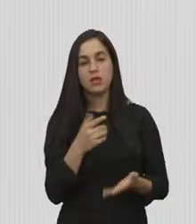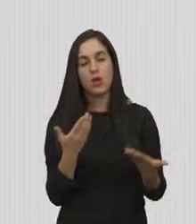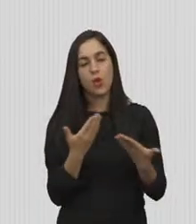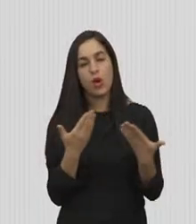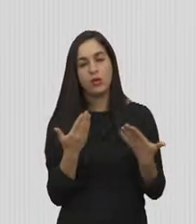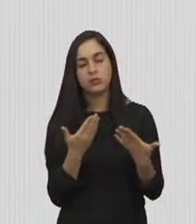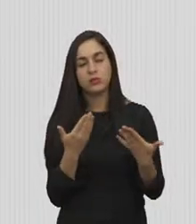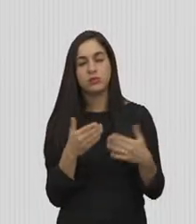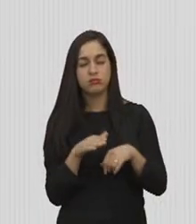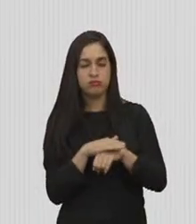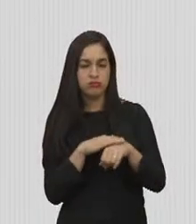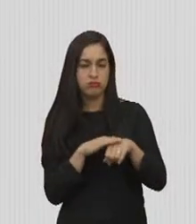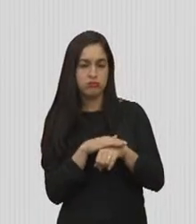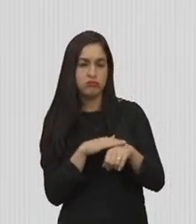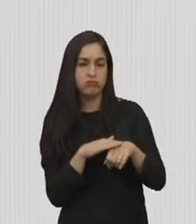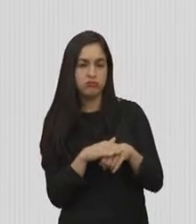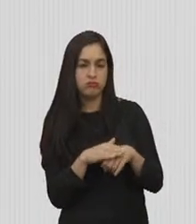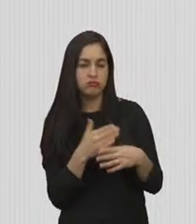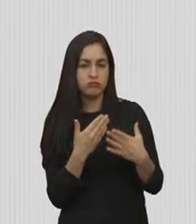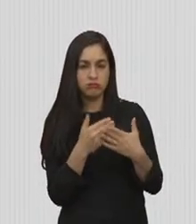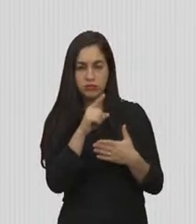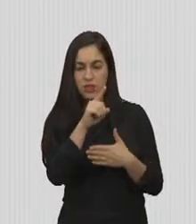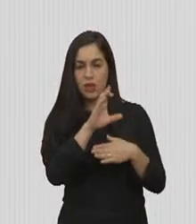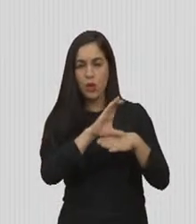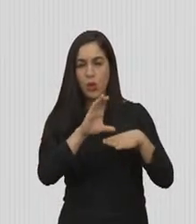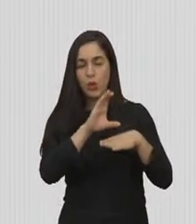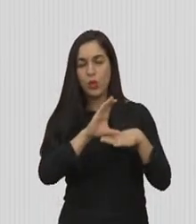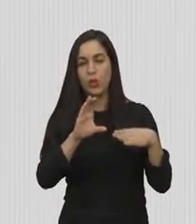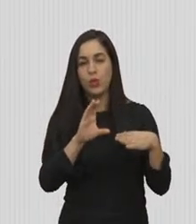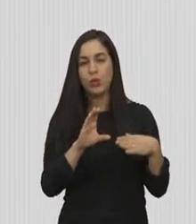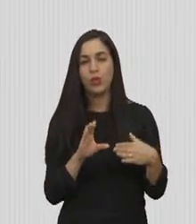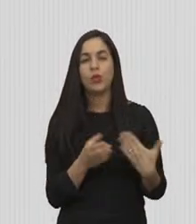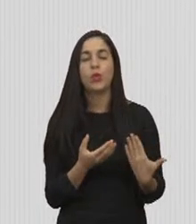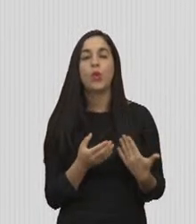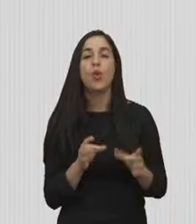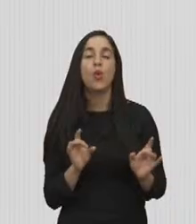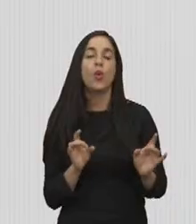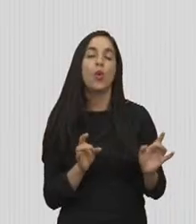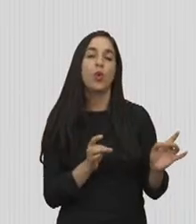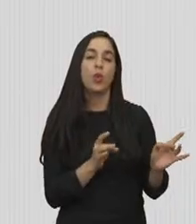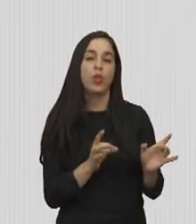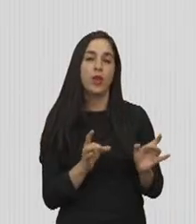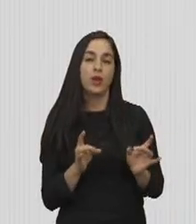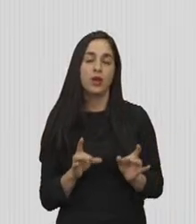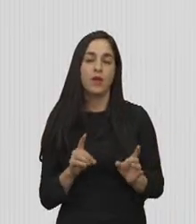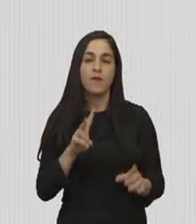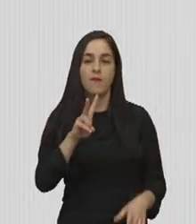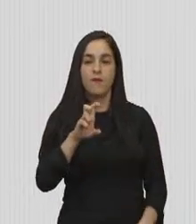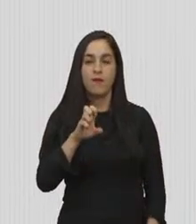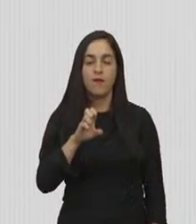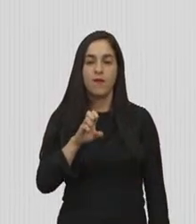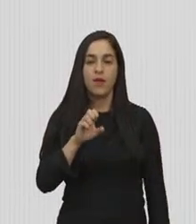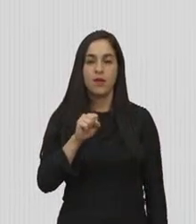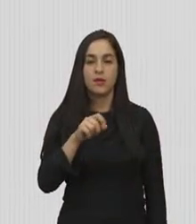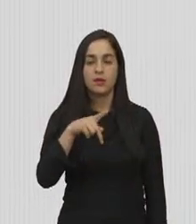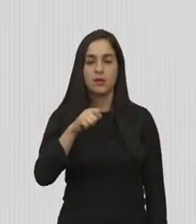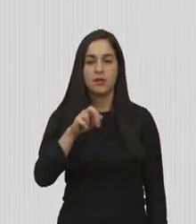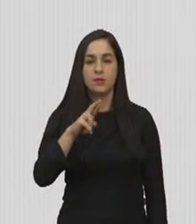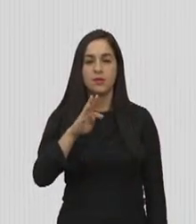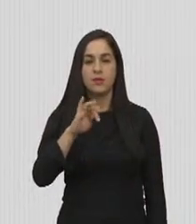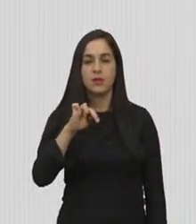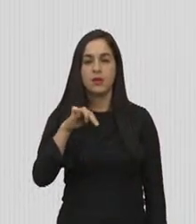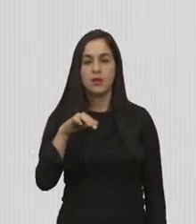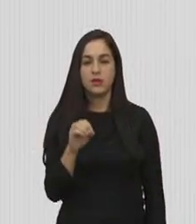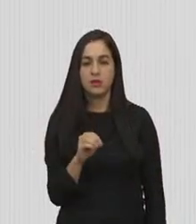fazendo com relação a esse curso. O técnico vespertino, então, das